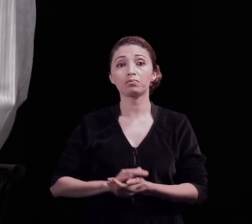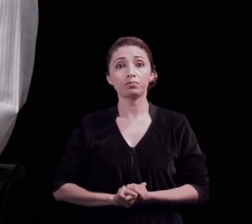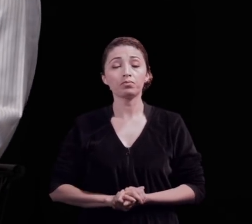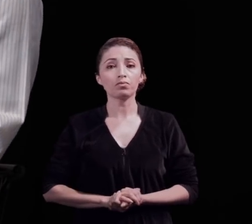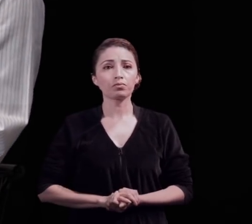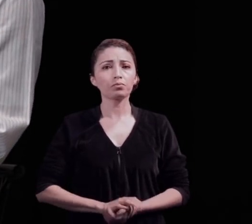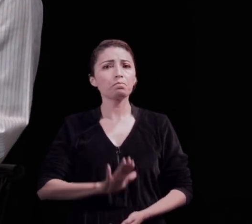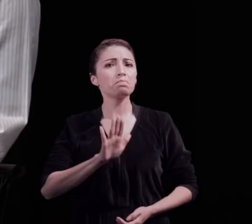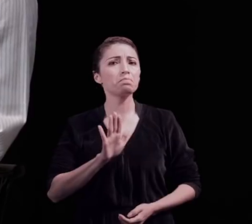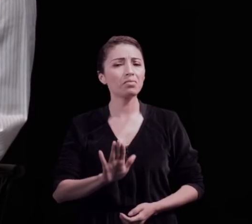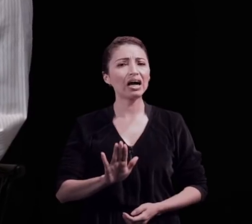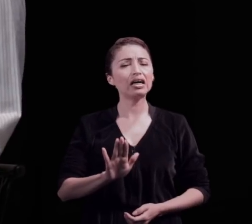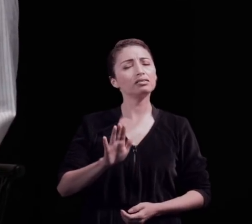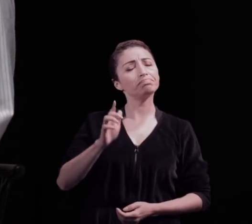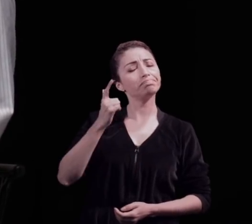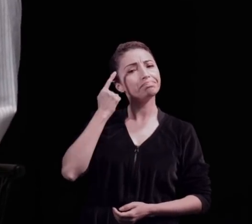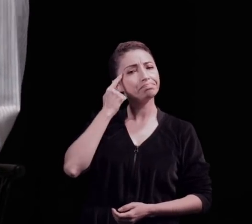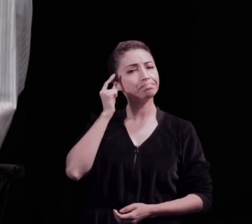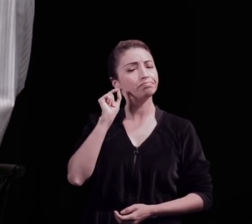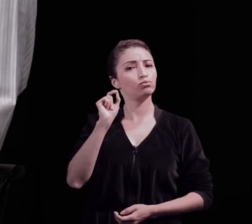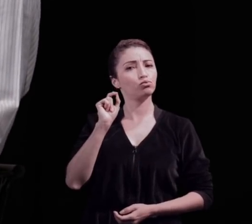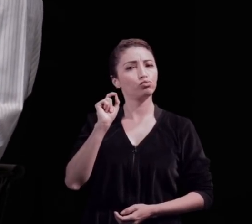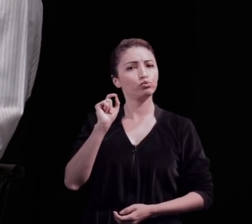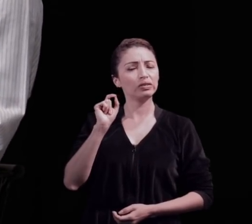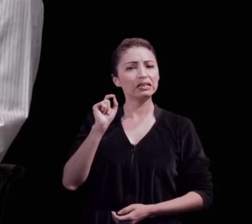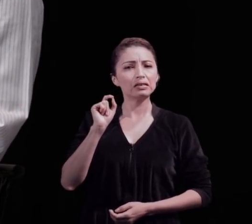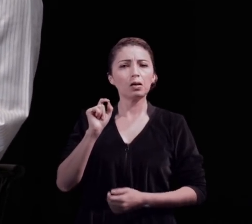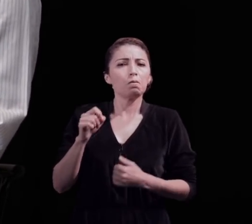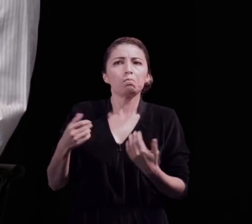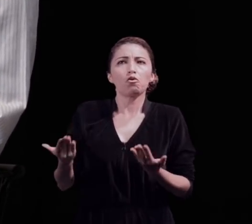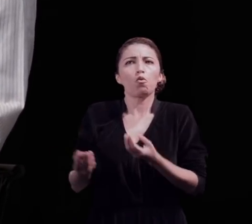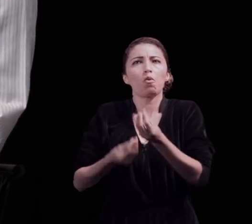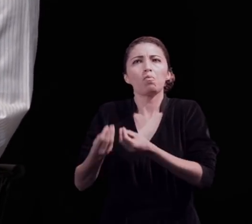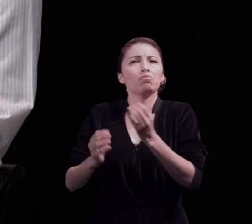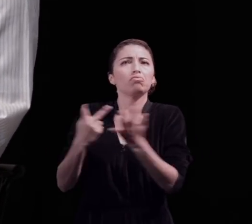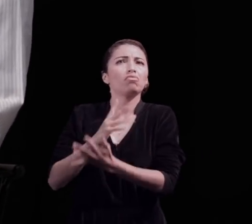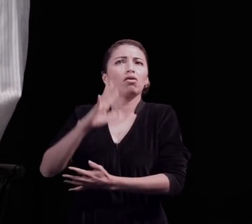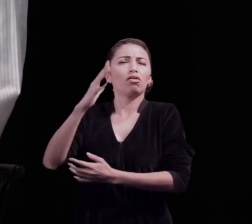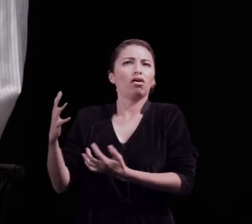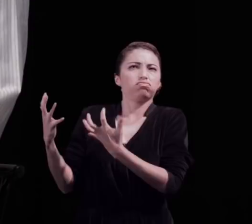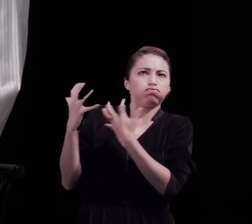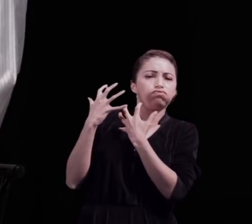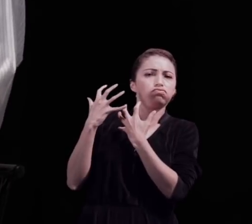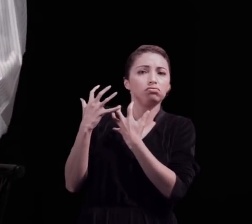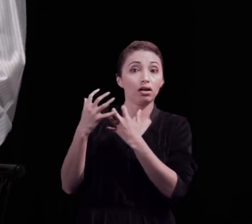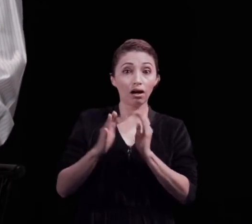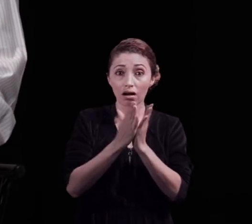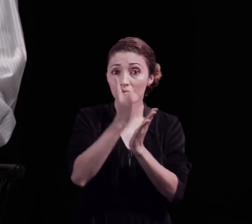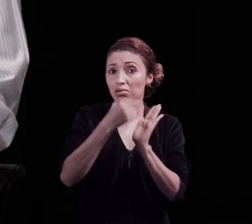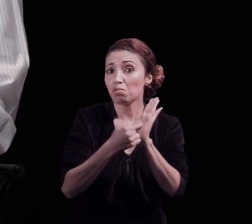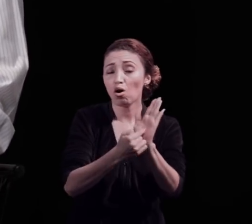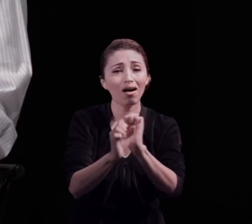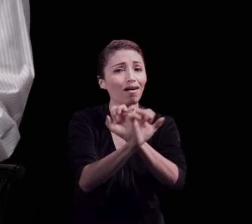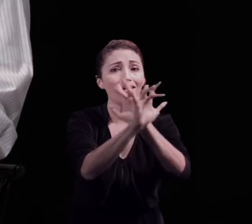Agora, aonde essas aflições, aonde que nós somos prensados? O texto diz claramente, nós